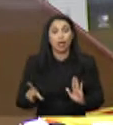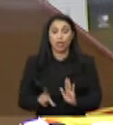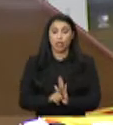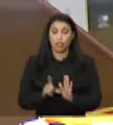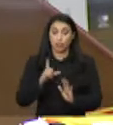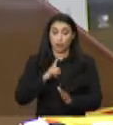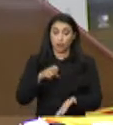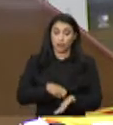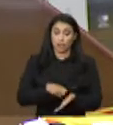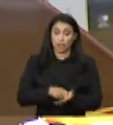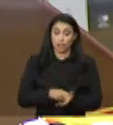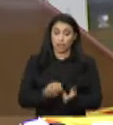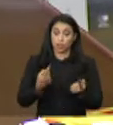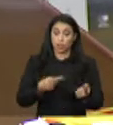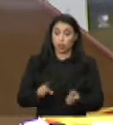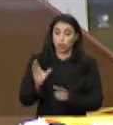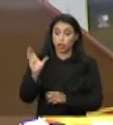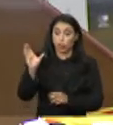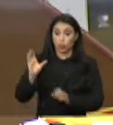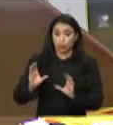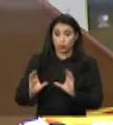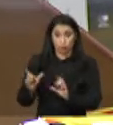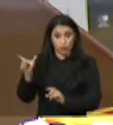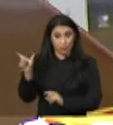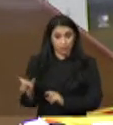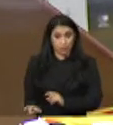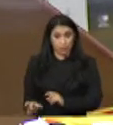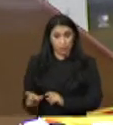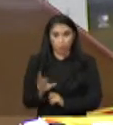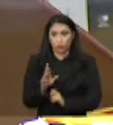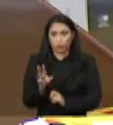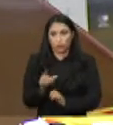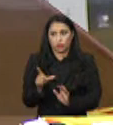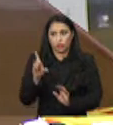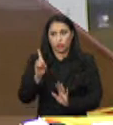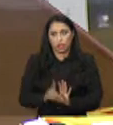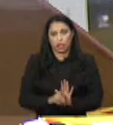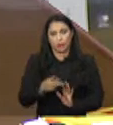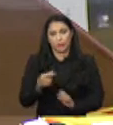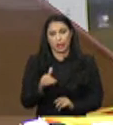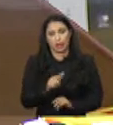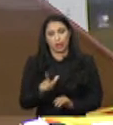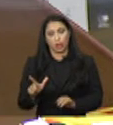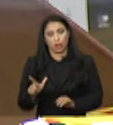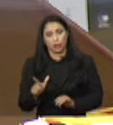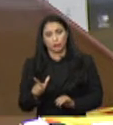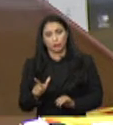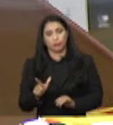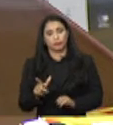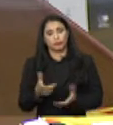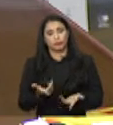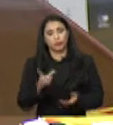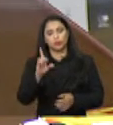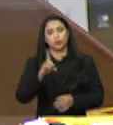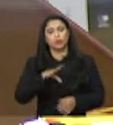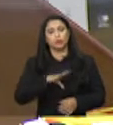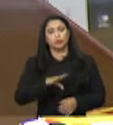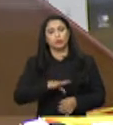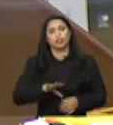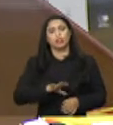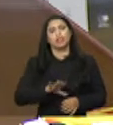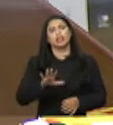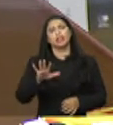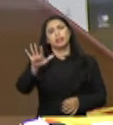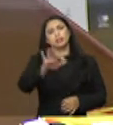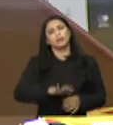lei que prevê pena é contra o cidadão e não apenas como lei do Direito Penal no direito português o chamado regime Geral